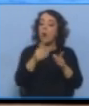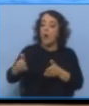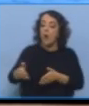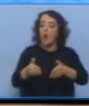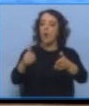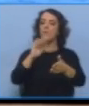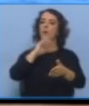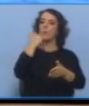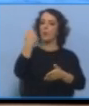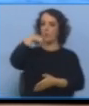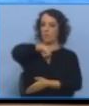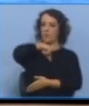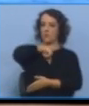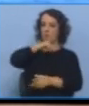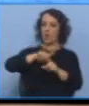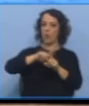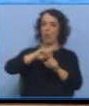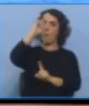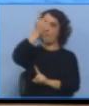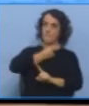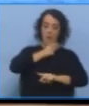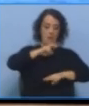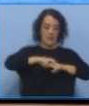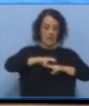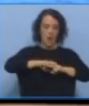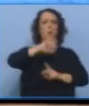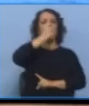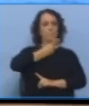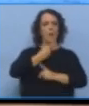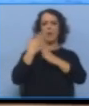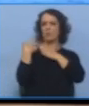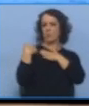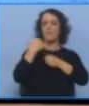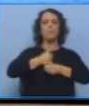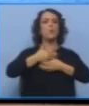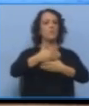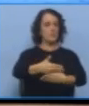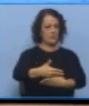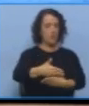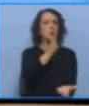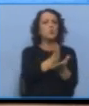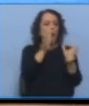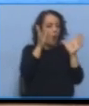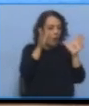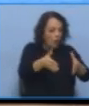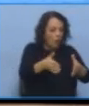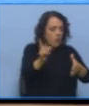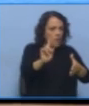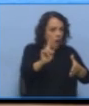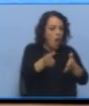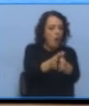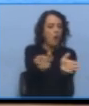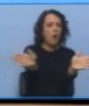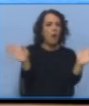esta noção de que não estou no desempenho de um cargo, de uma responsabilidade, de uma profissão, em sentido estrito, mas estou no exercício de